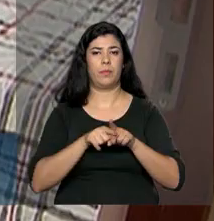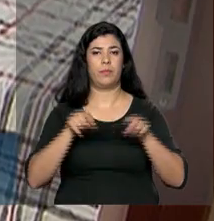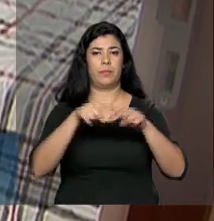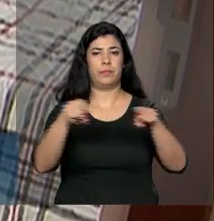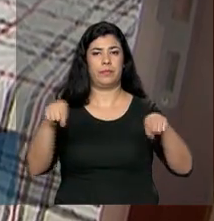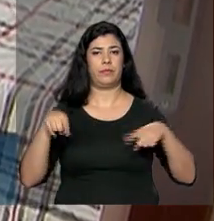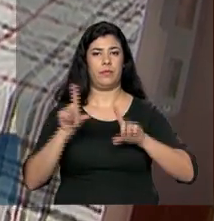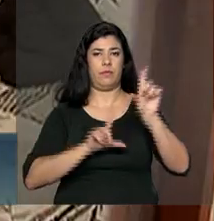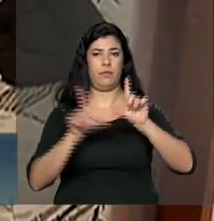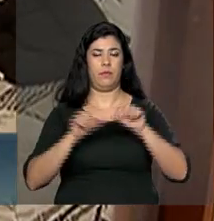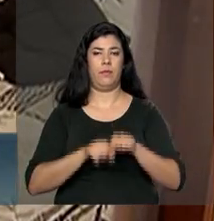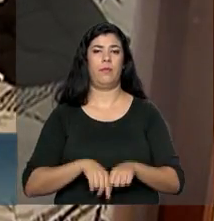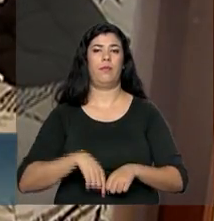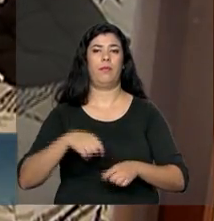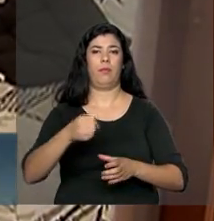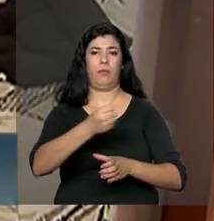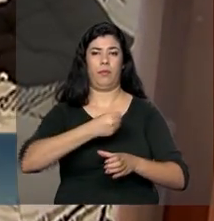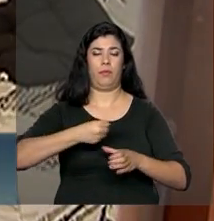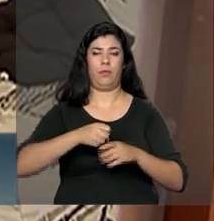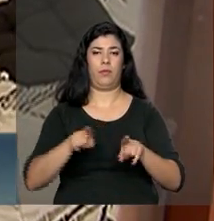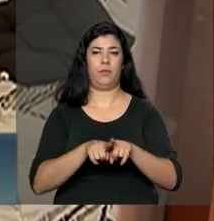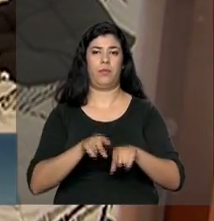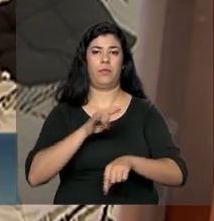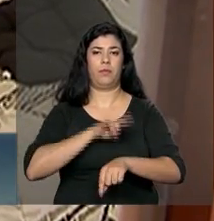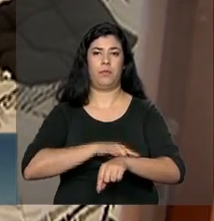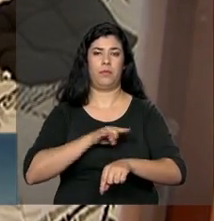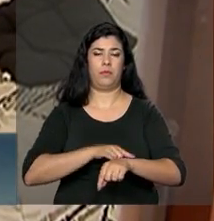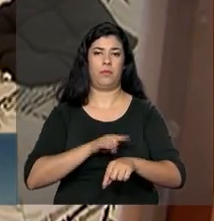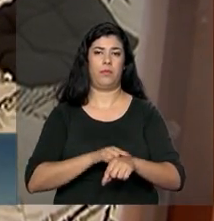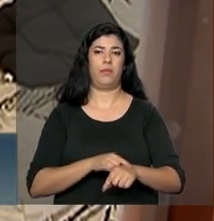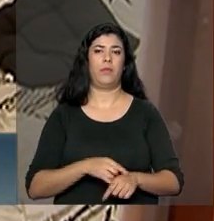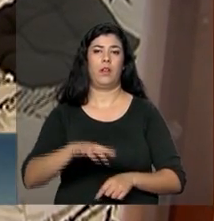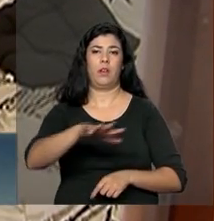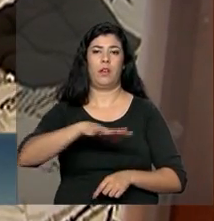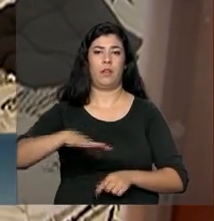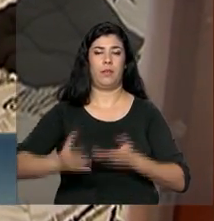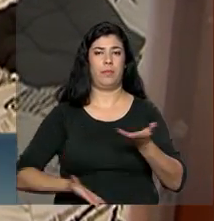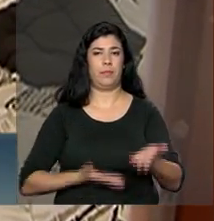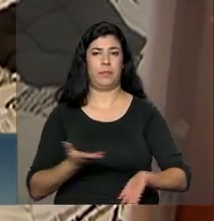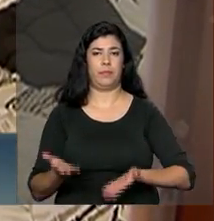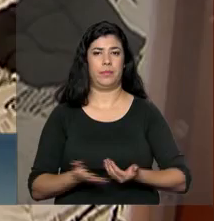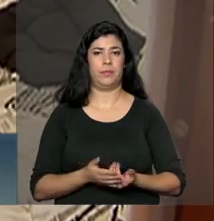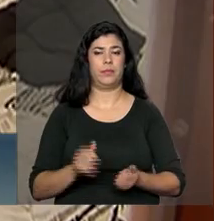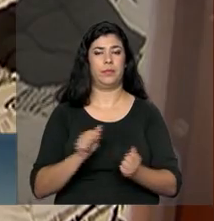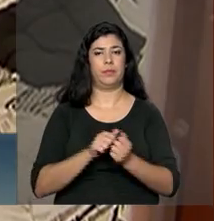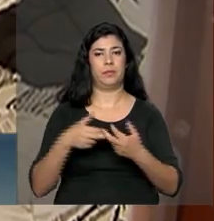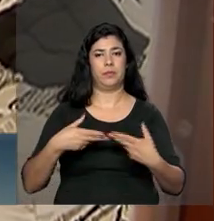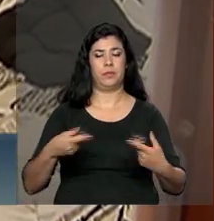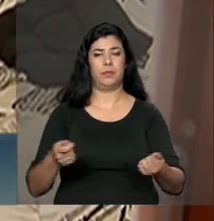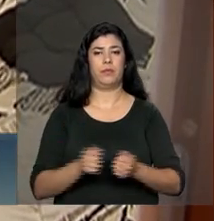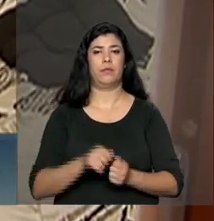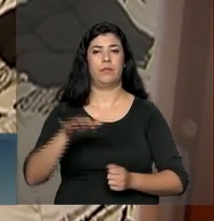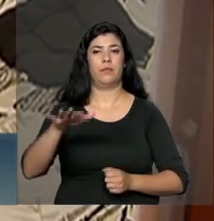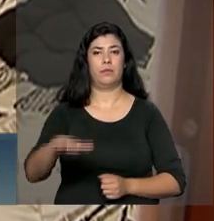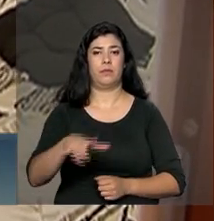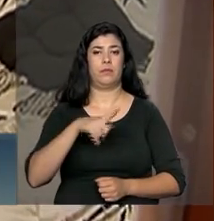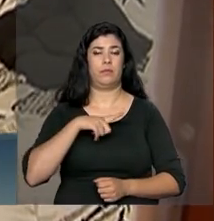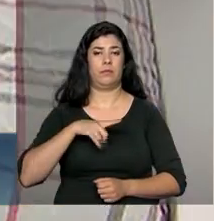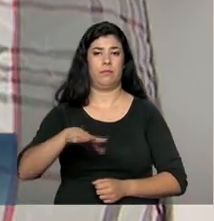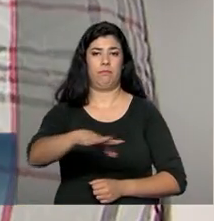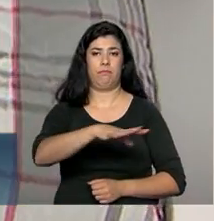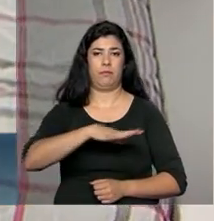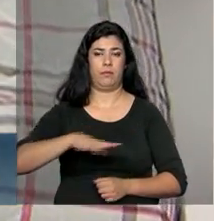e área de serviço com piso cerâmico em todos os ambientes e esse